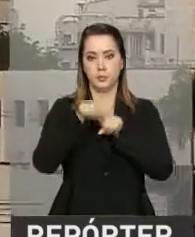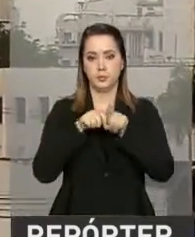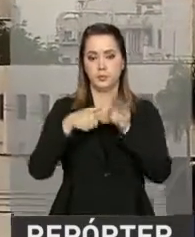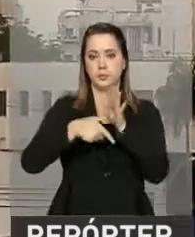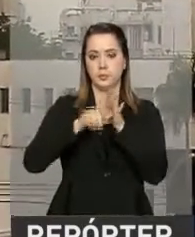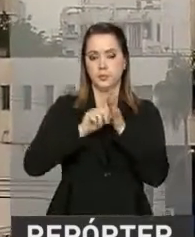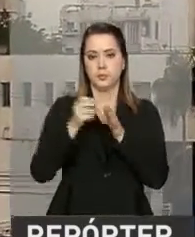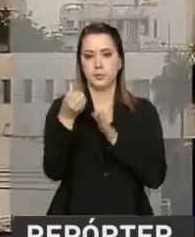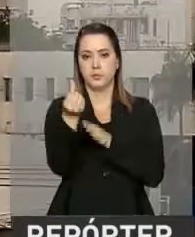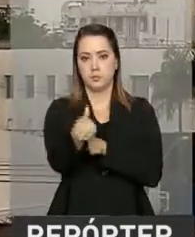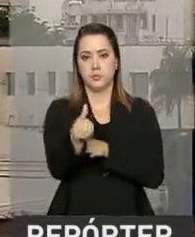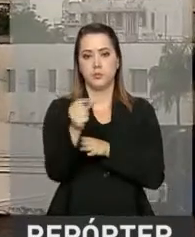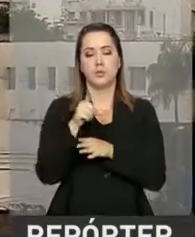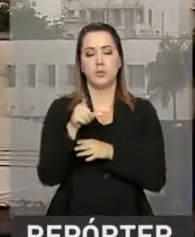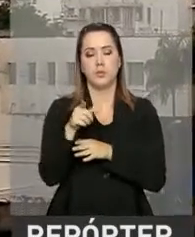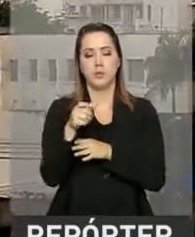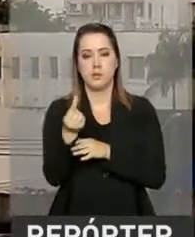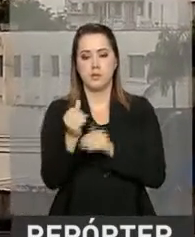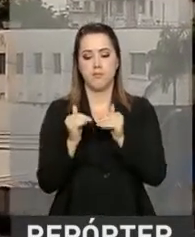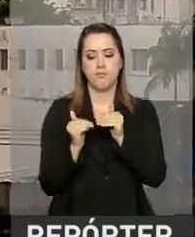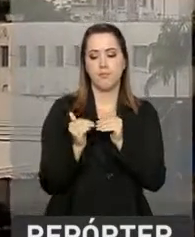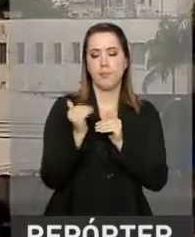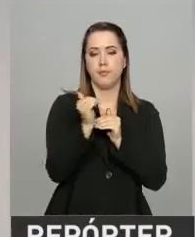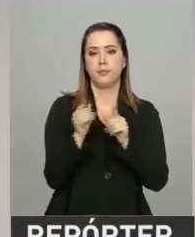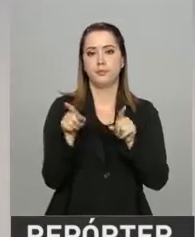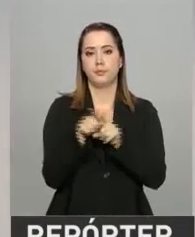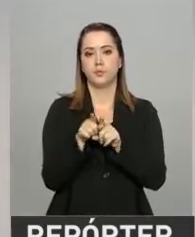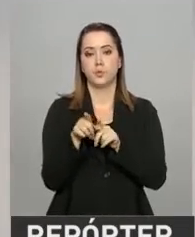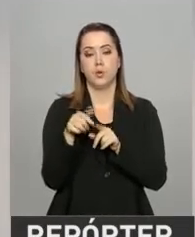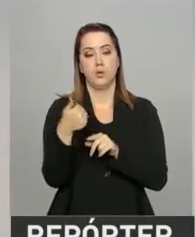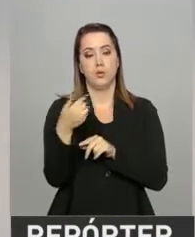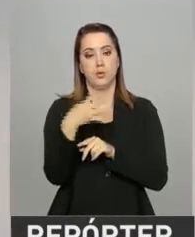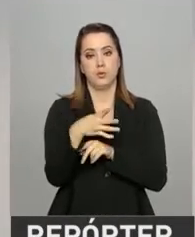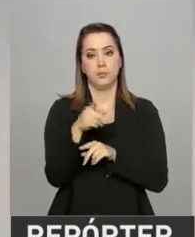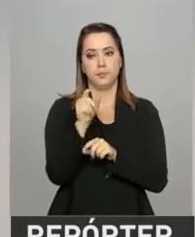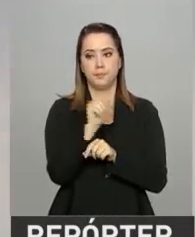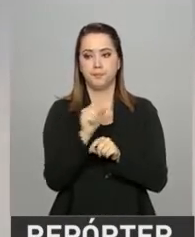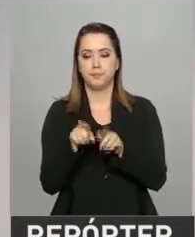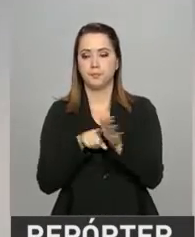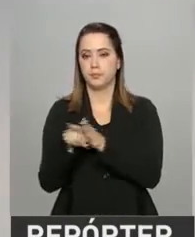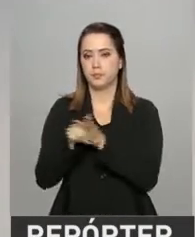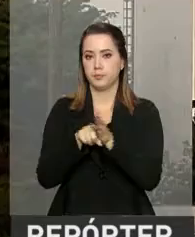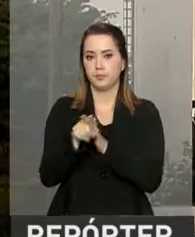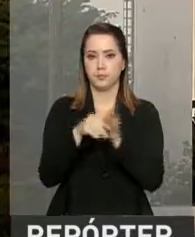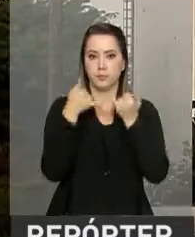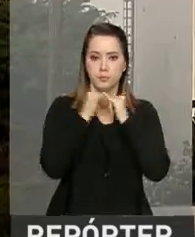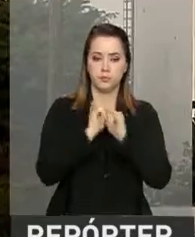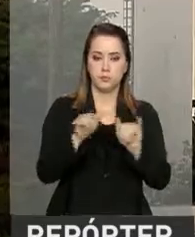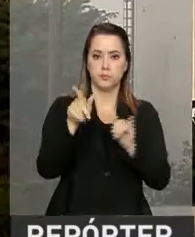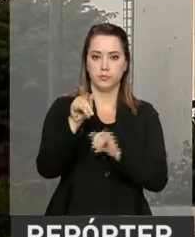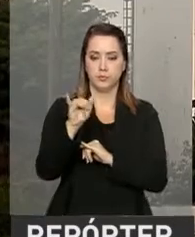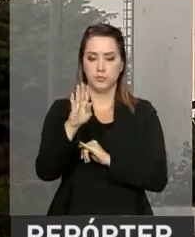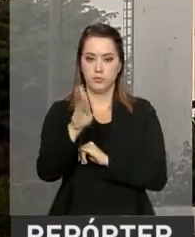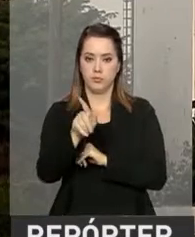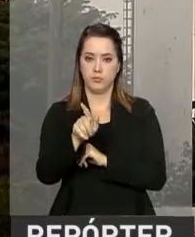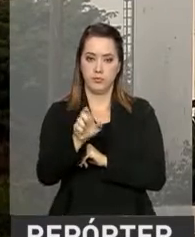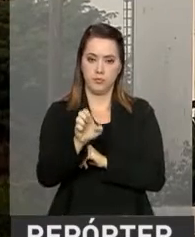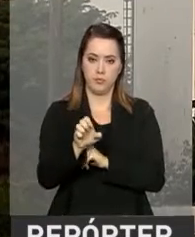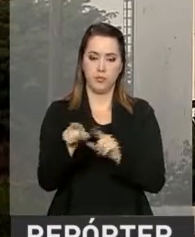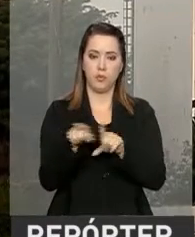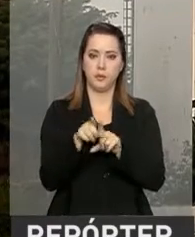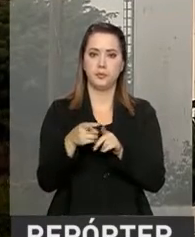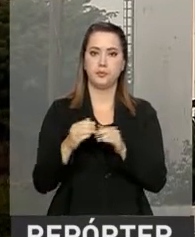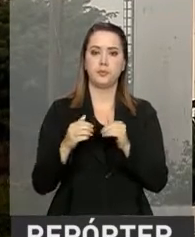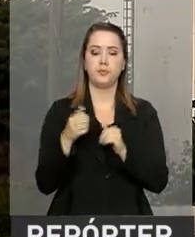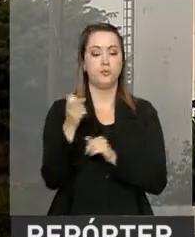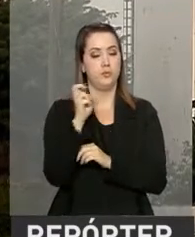6 dos 14 estados pesquisados pelo IBGE, segundo dados divulgados nesta sexta-feira. Esse é o 5º mês de alta seguida da